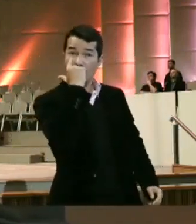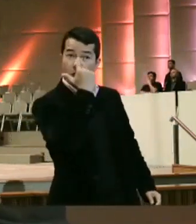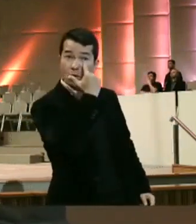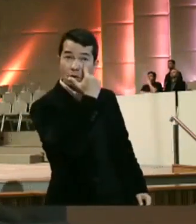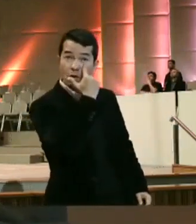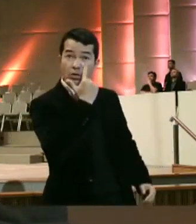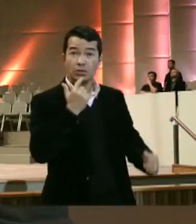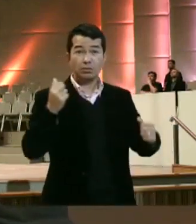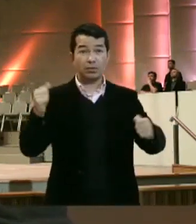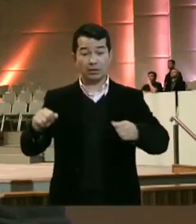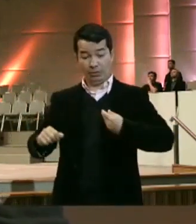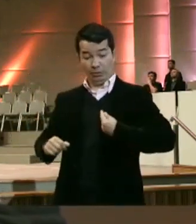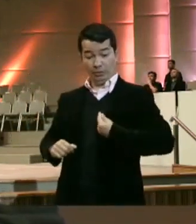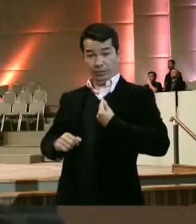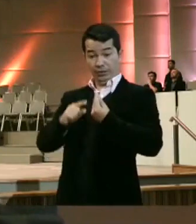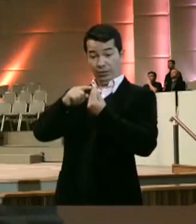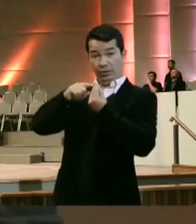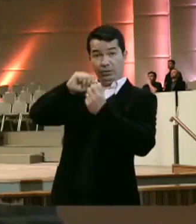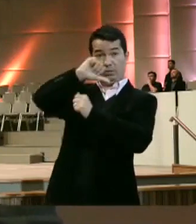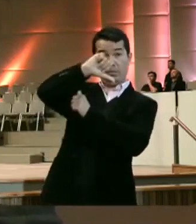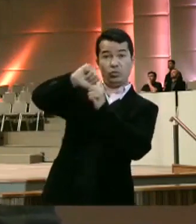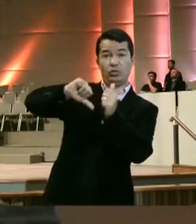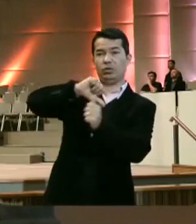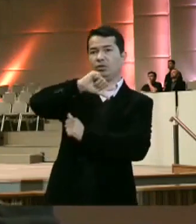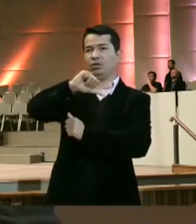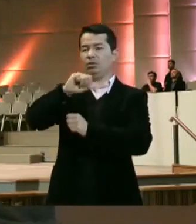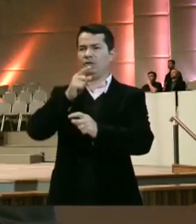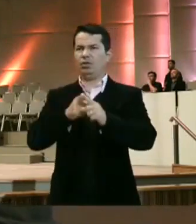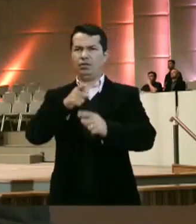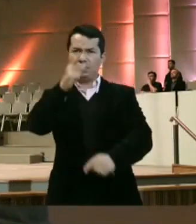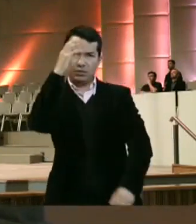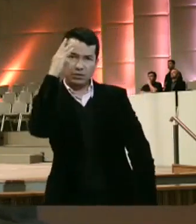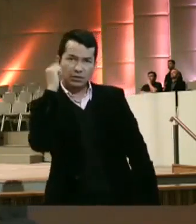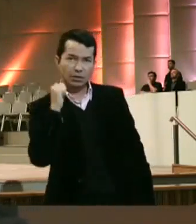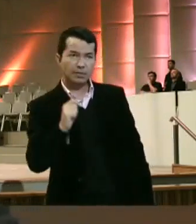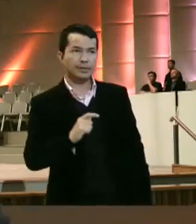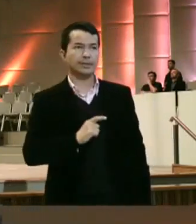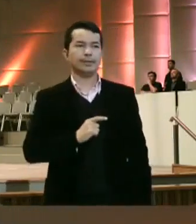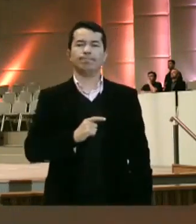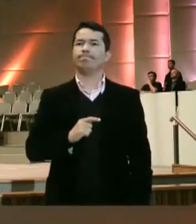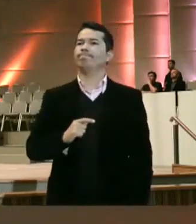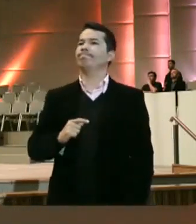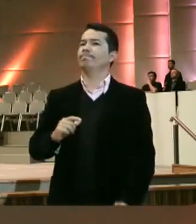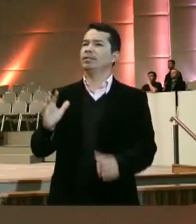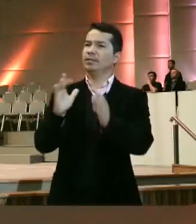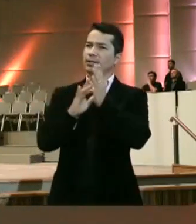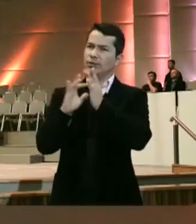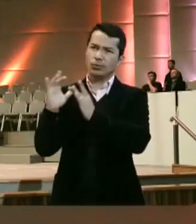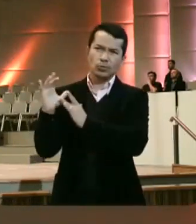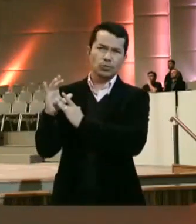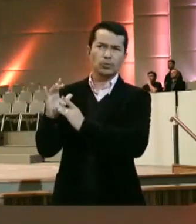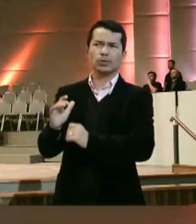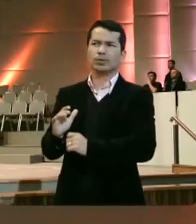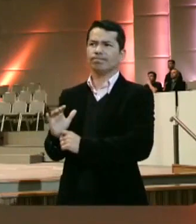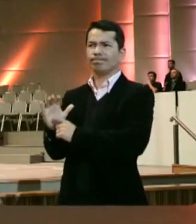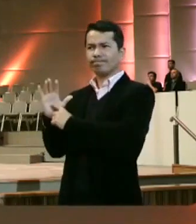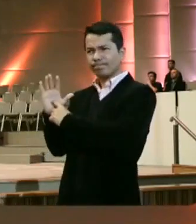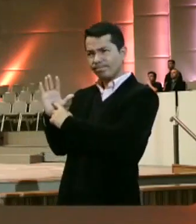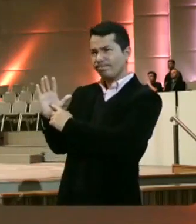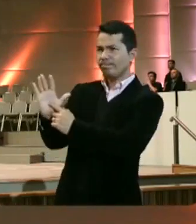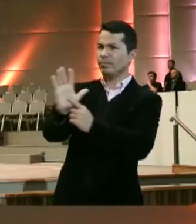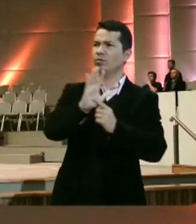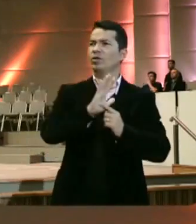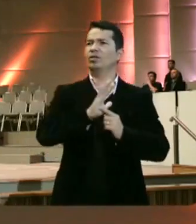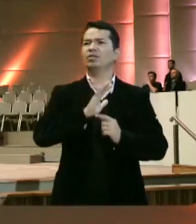tua vida. E o Evangelho é essa boa notícia. Isso que está em você, que às vezes não